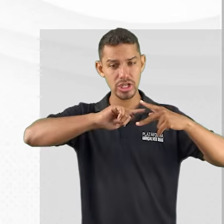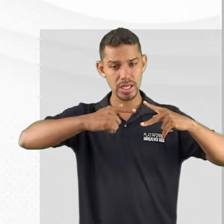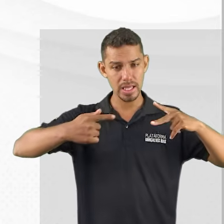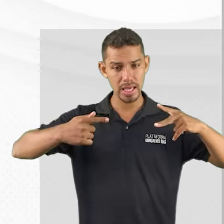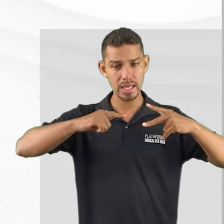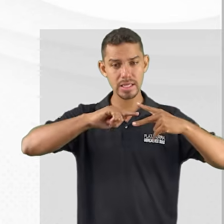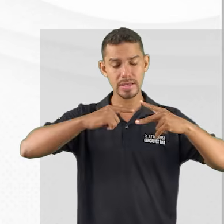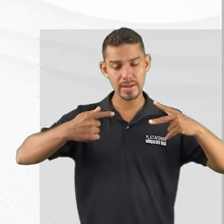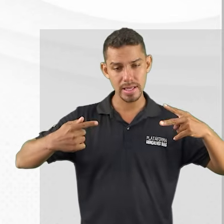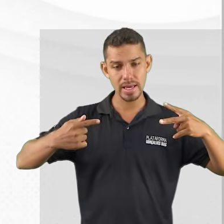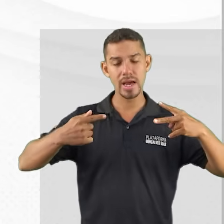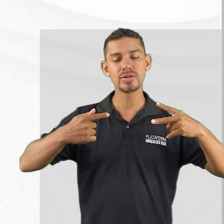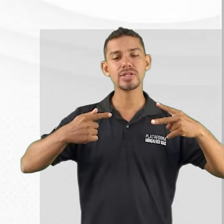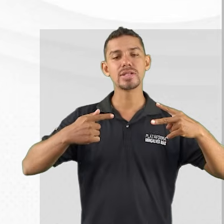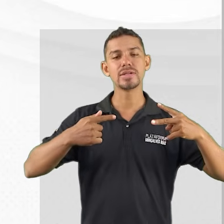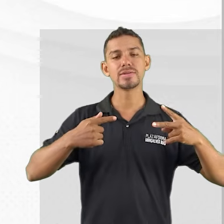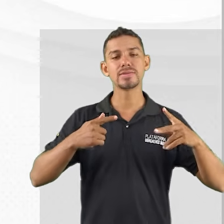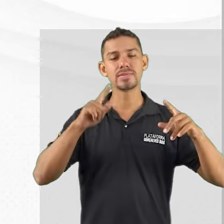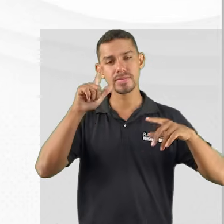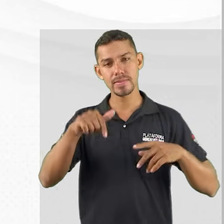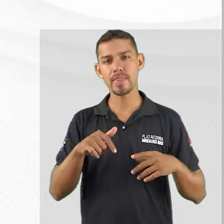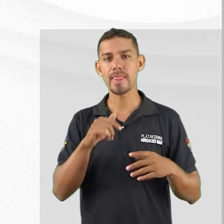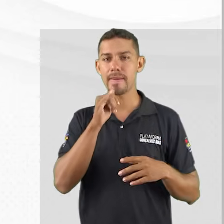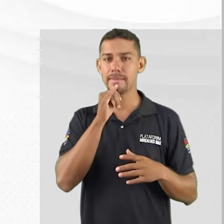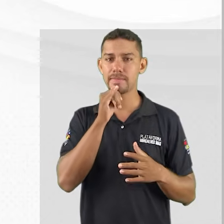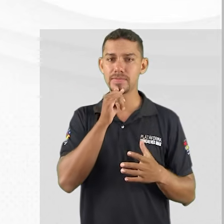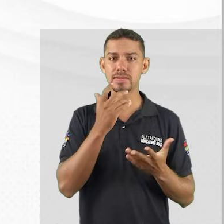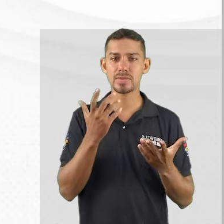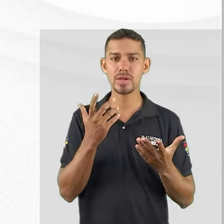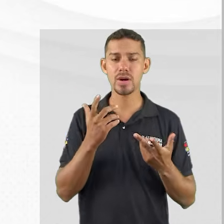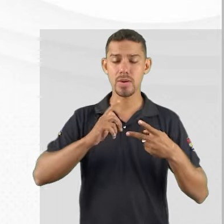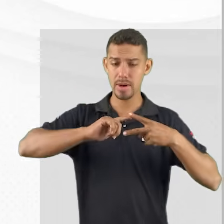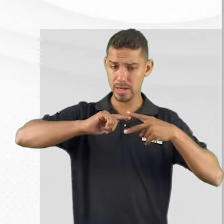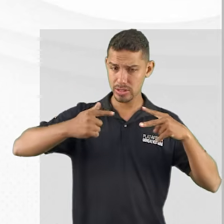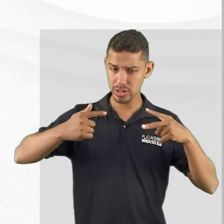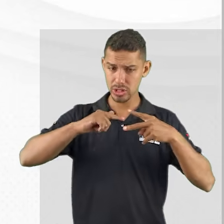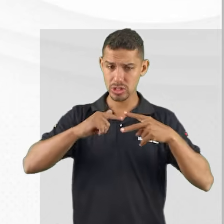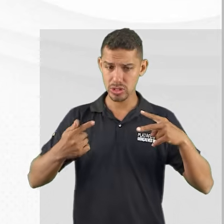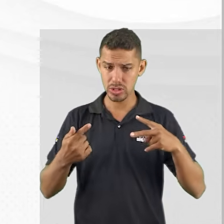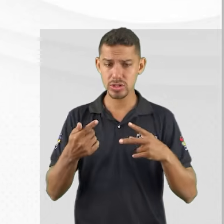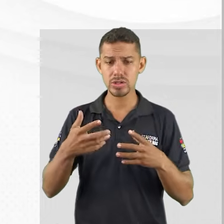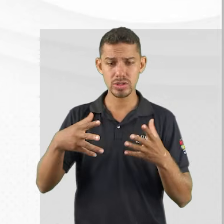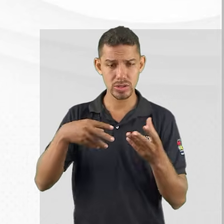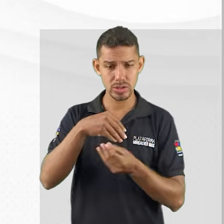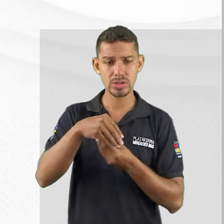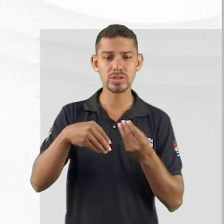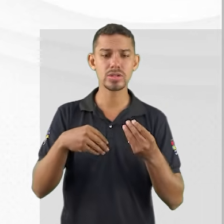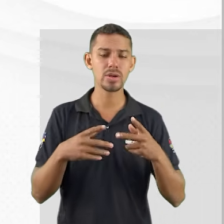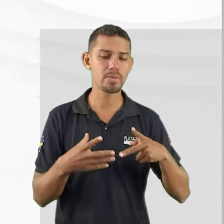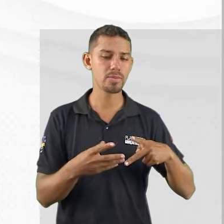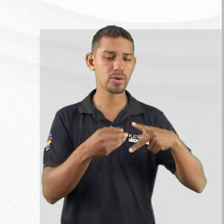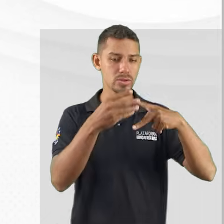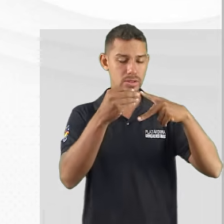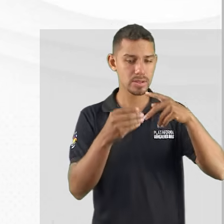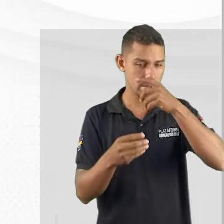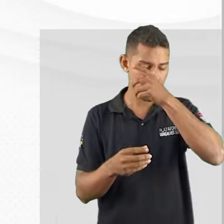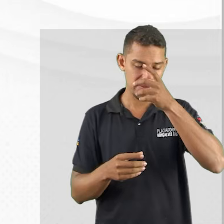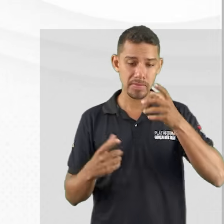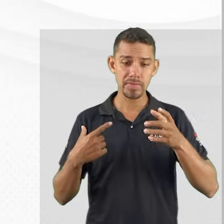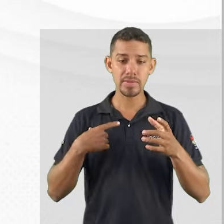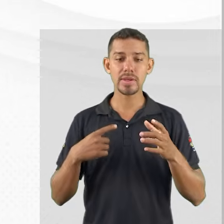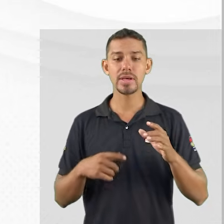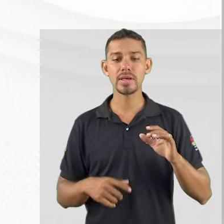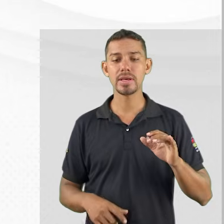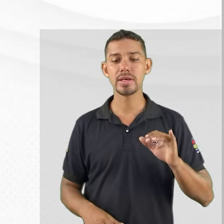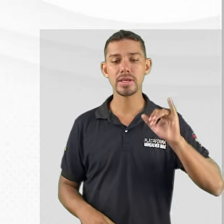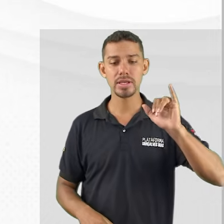nada mais é do que o nosso material genético, tá, pessoal? Material genético envolto por proteínas, que a gente chama de